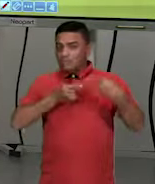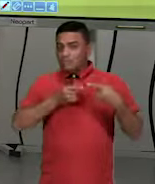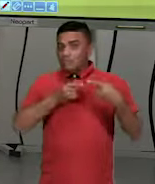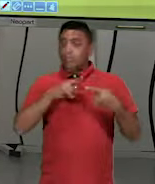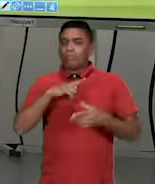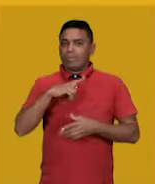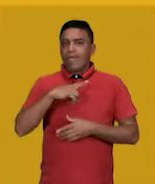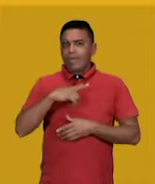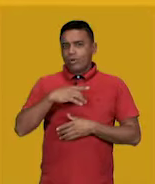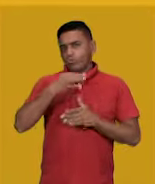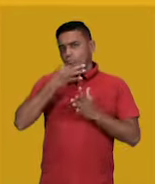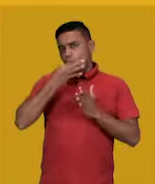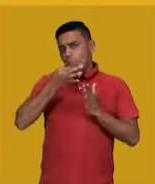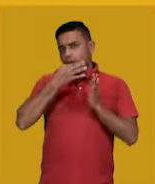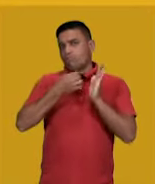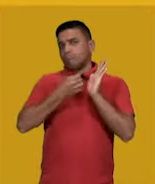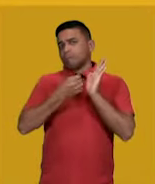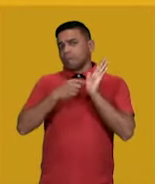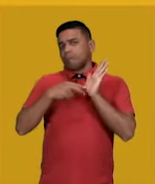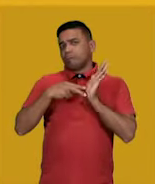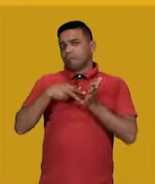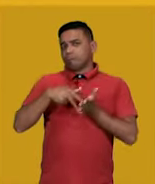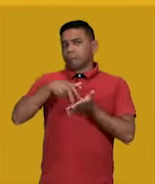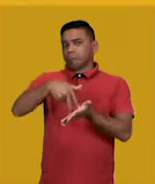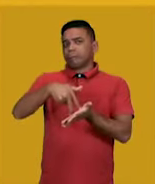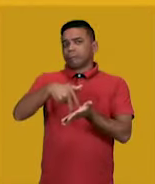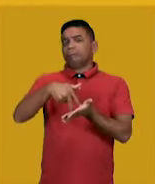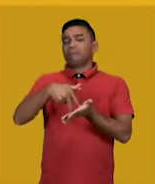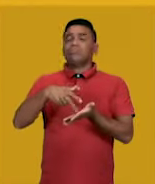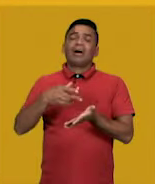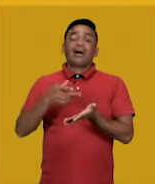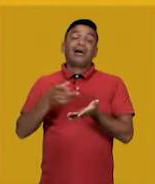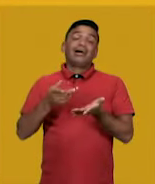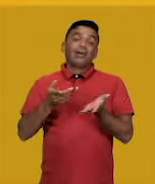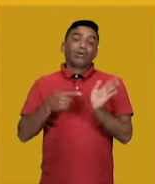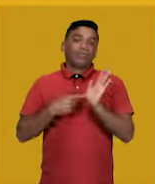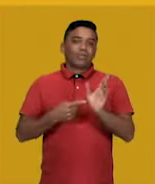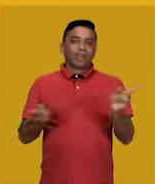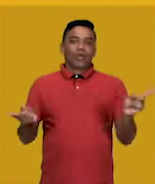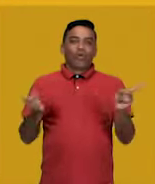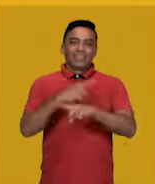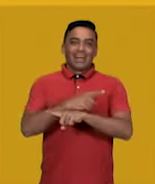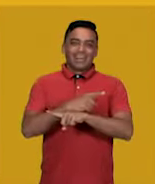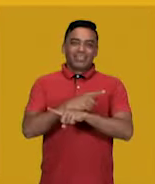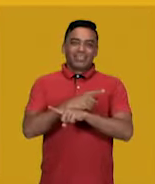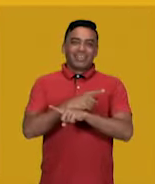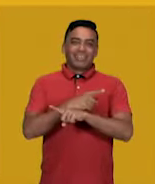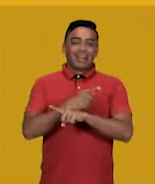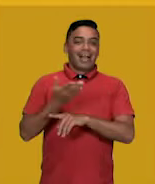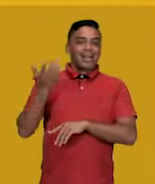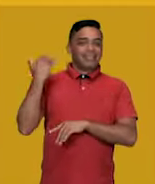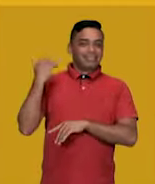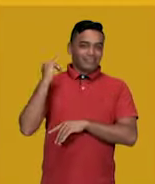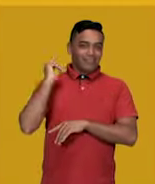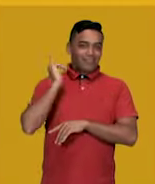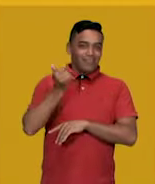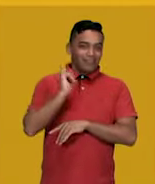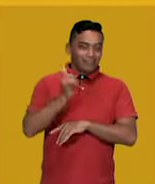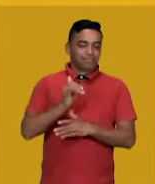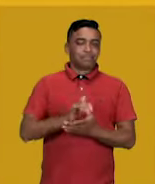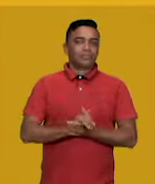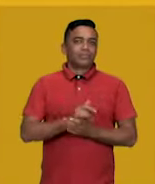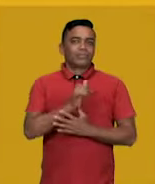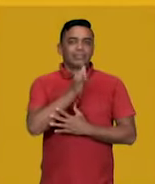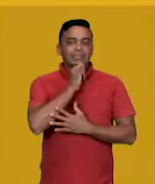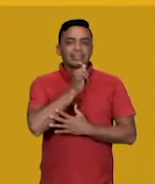argumento e eu depois vou trazer um argumento contrário àquilo que eu disse. E aqui a gente tem um